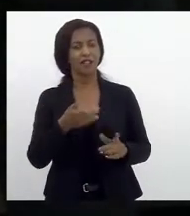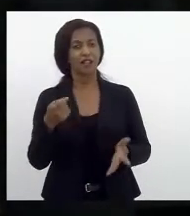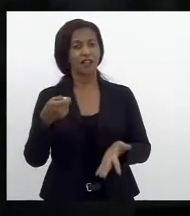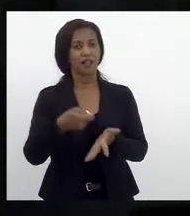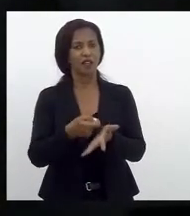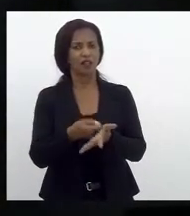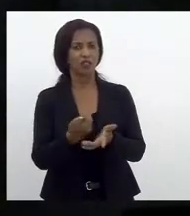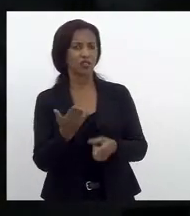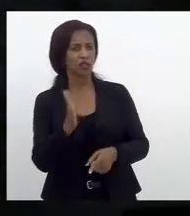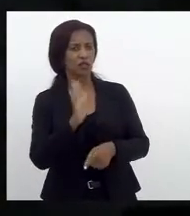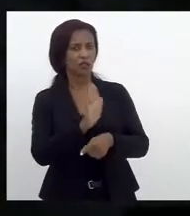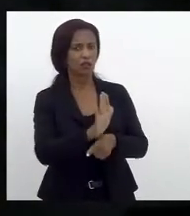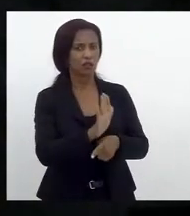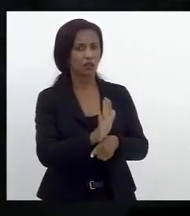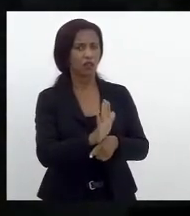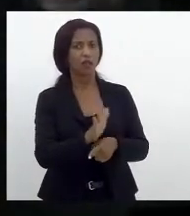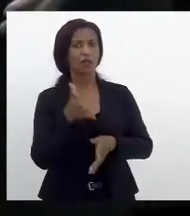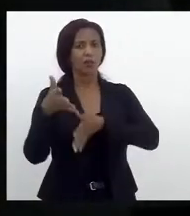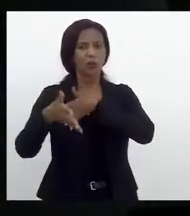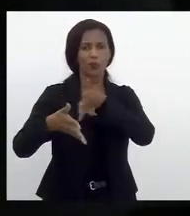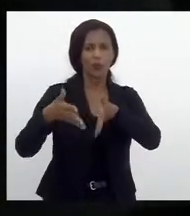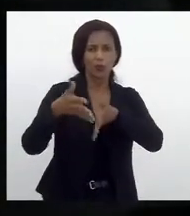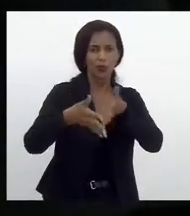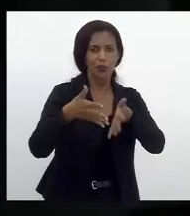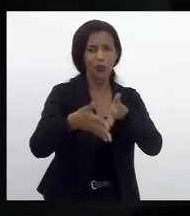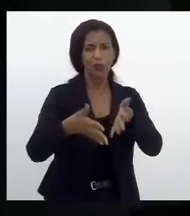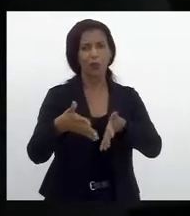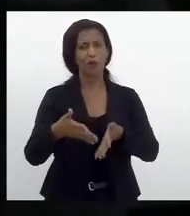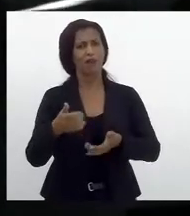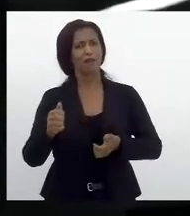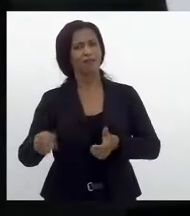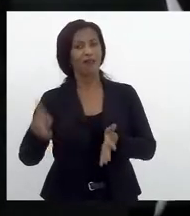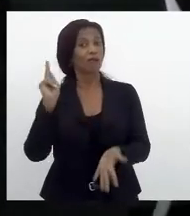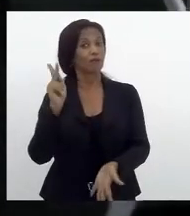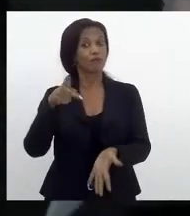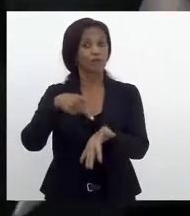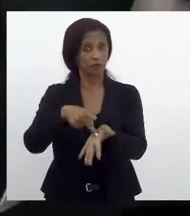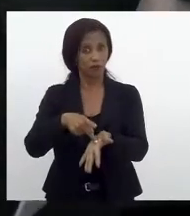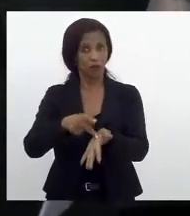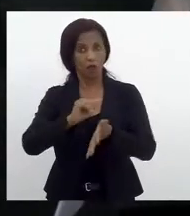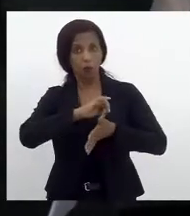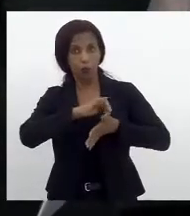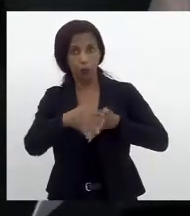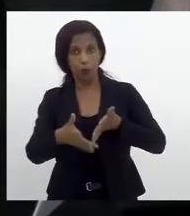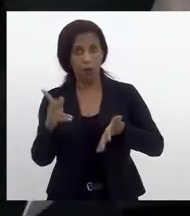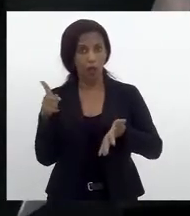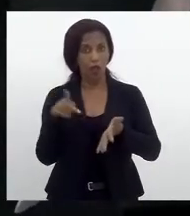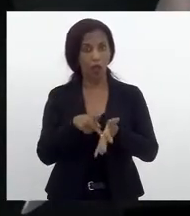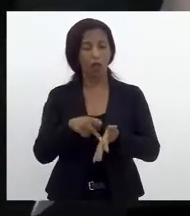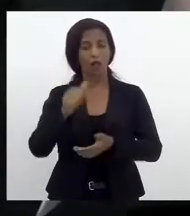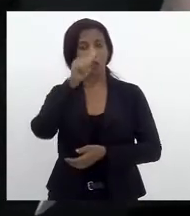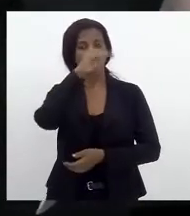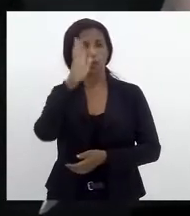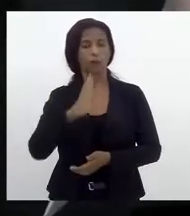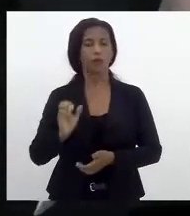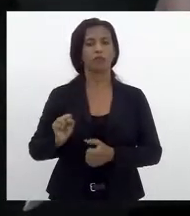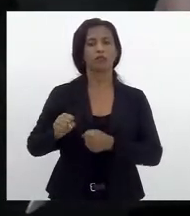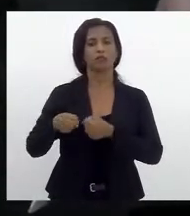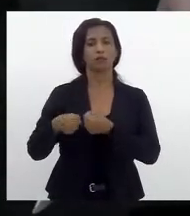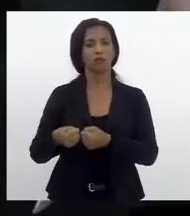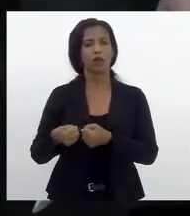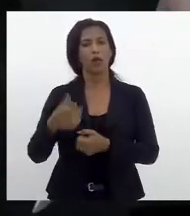garantir um atendimento em Libras, em língua brasileira de sinais, que é uma língua oficial, Rejane, é uma língua oficial no Brasil, seja assegurado